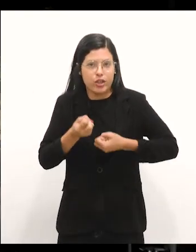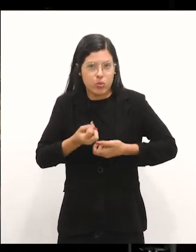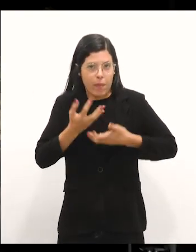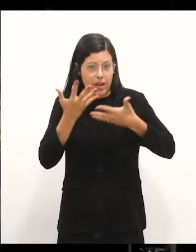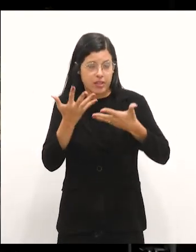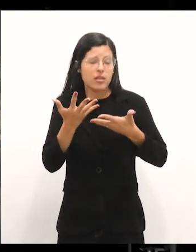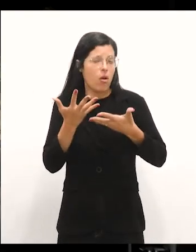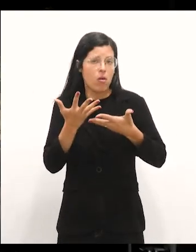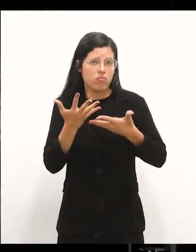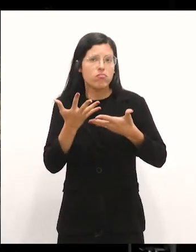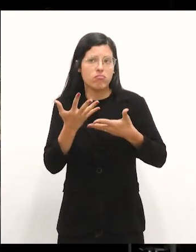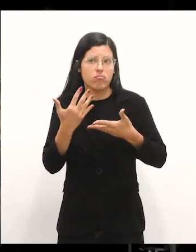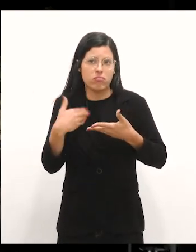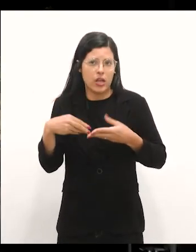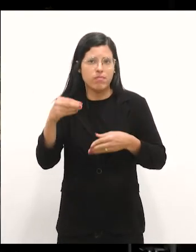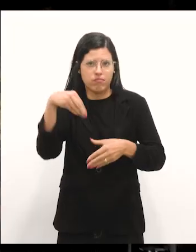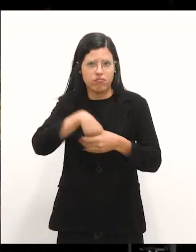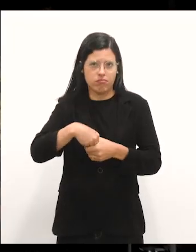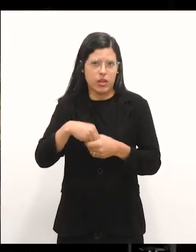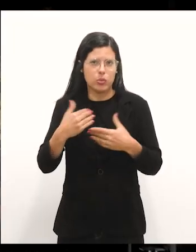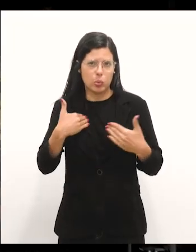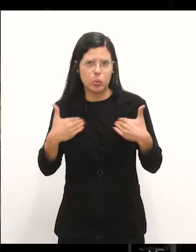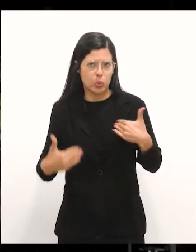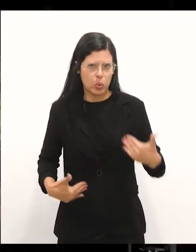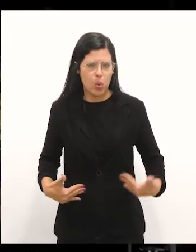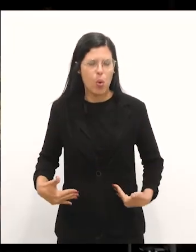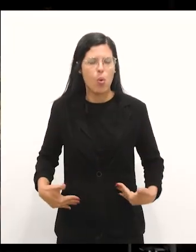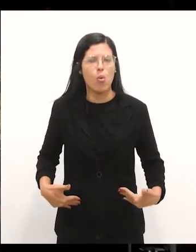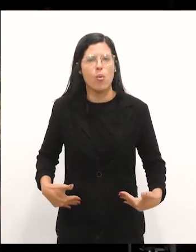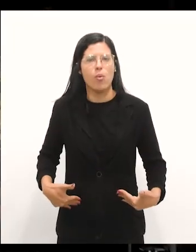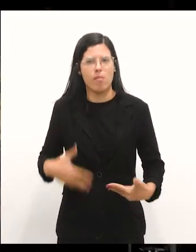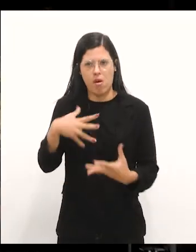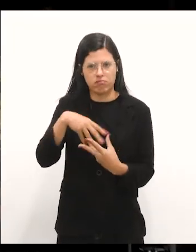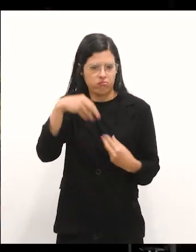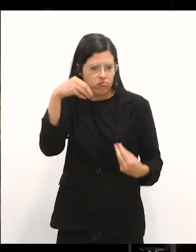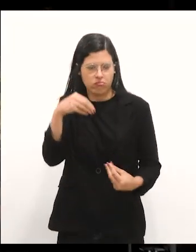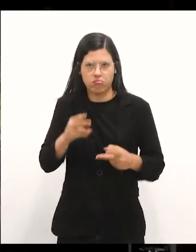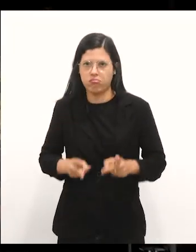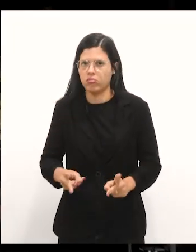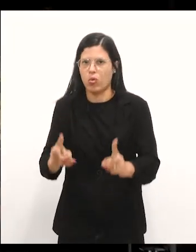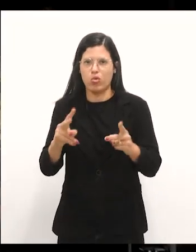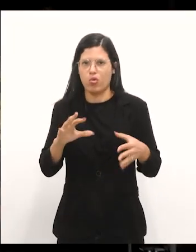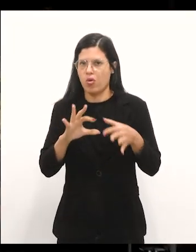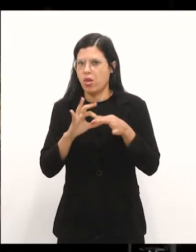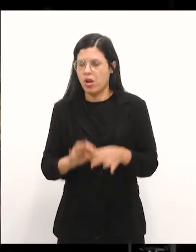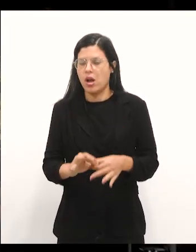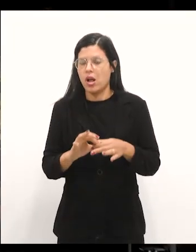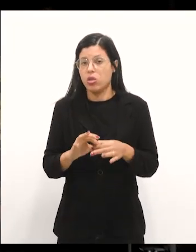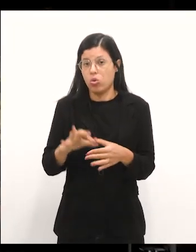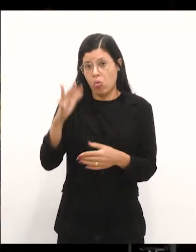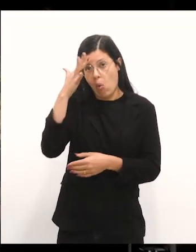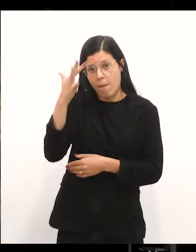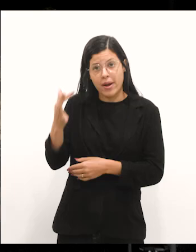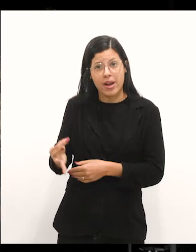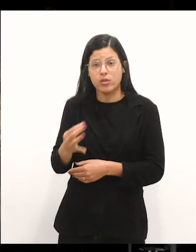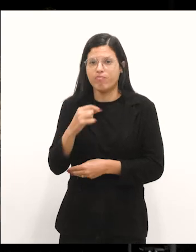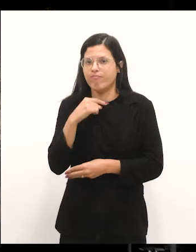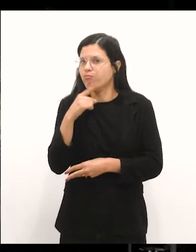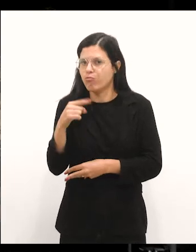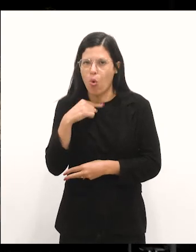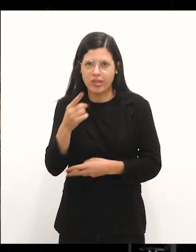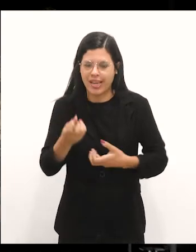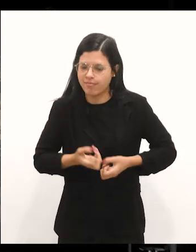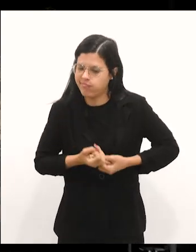expressão, ele está no corpo. Ele está ali, entendendo que não consegue se